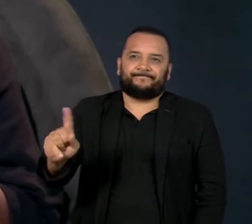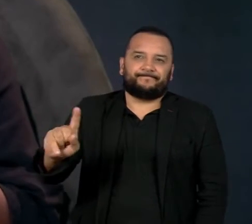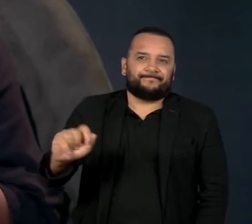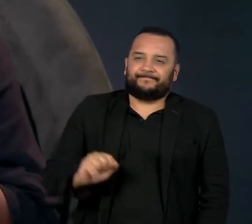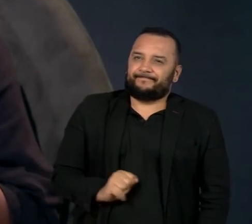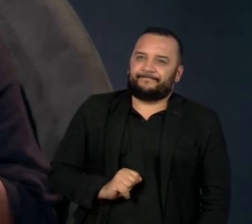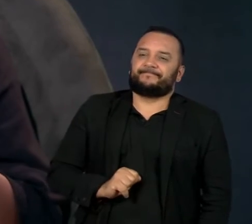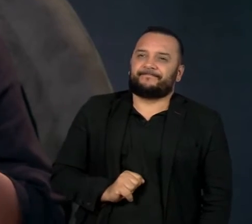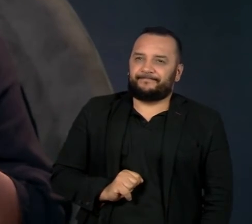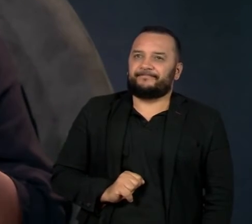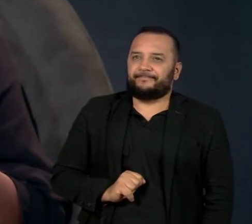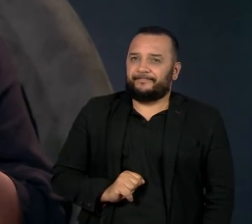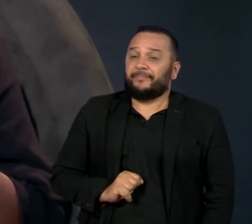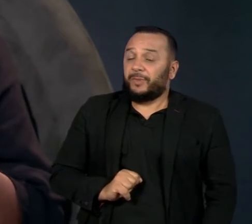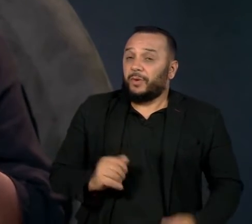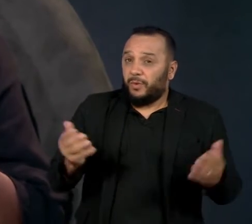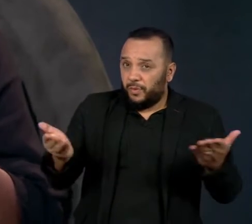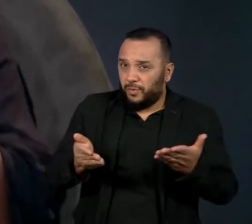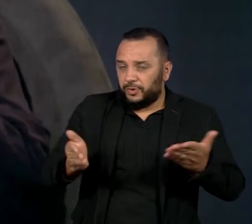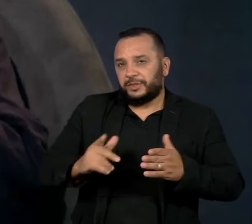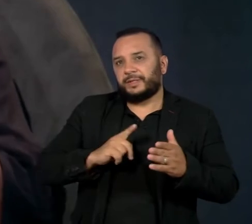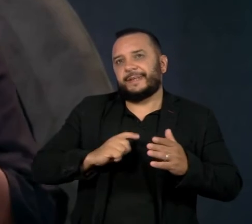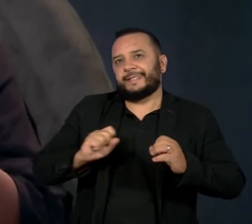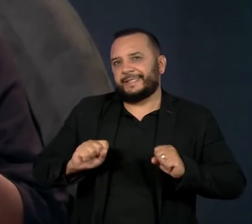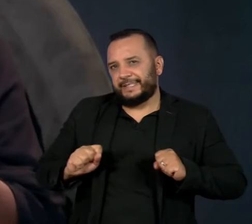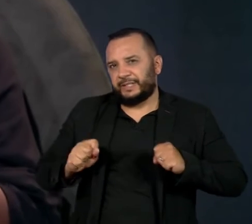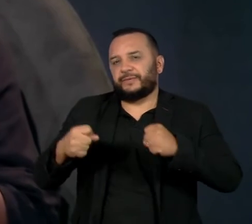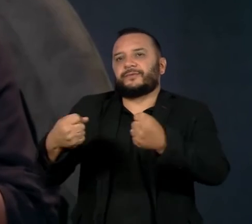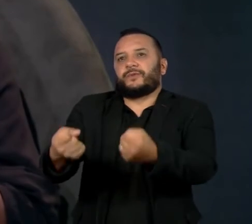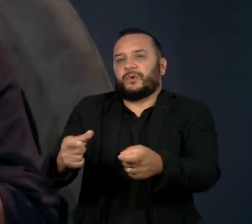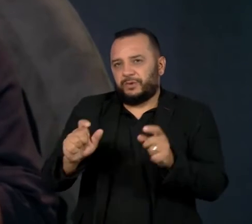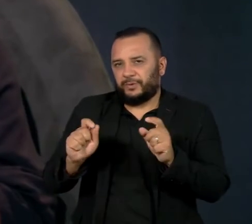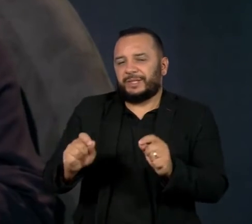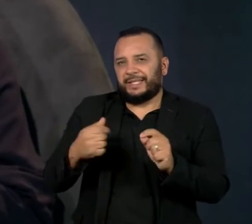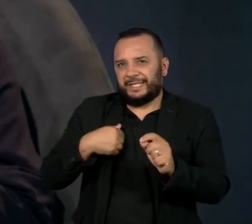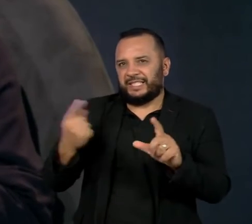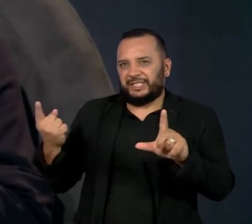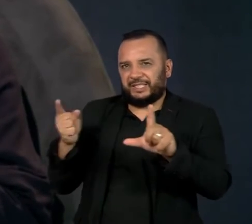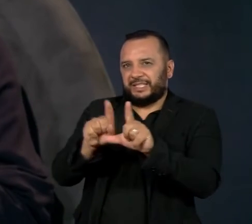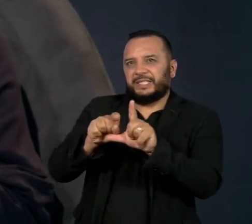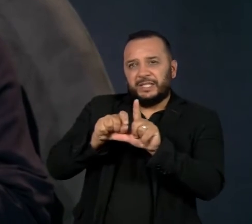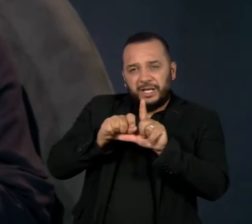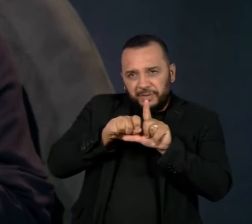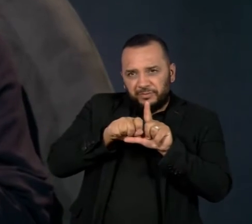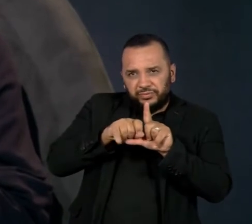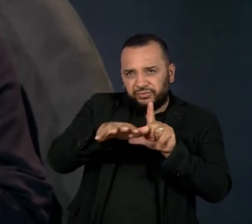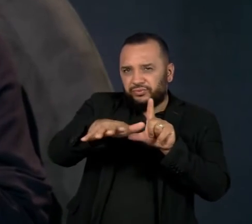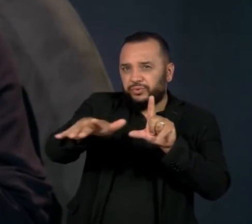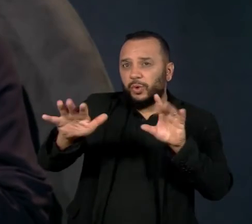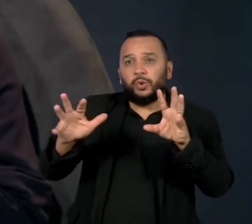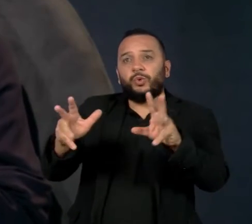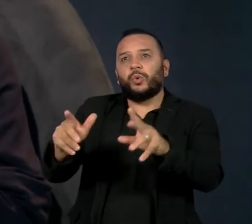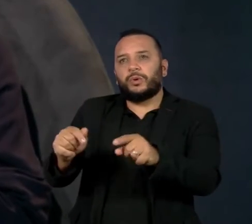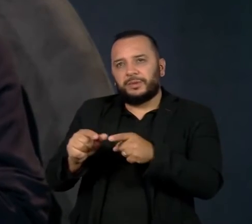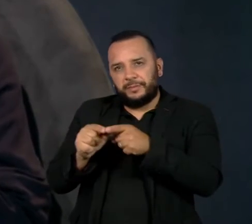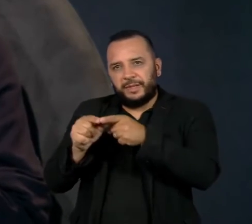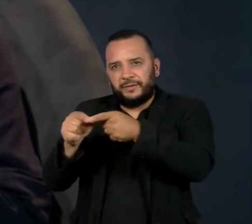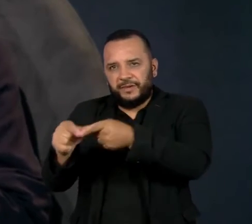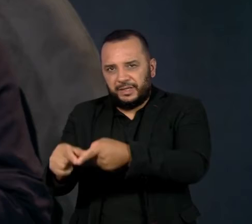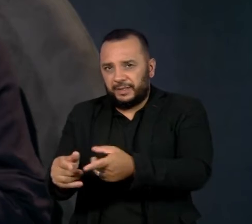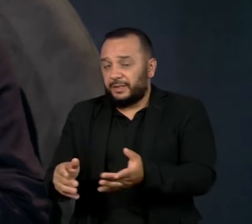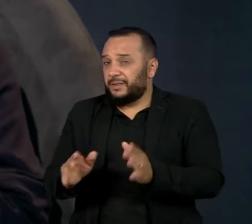aí um esforço para que essa inclusão seja, de fato, efetiva, mas a gente ainda não vê isso quando a gente, de fato, vai